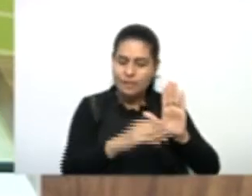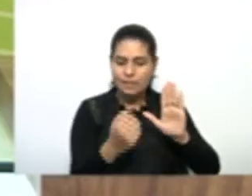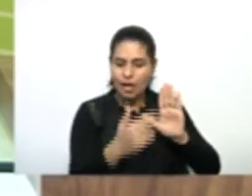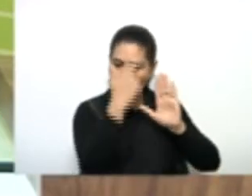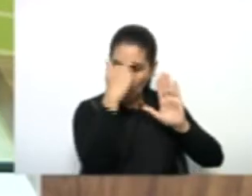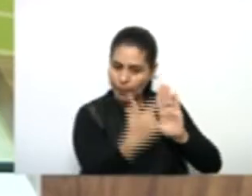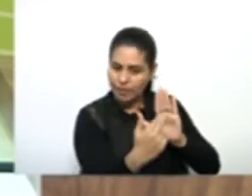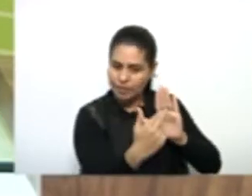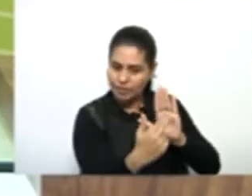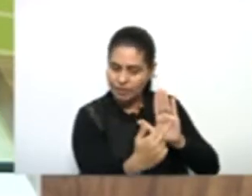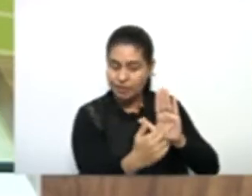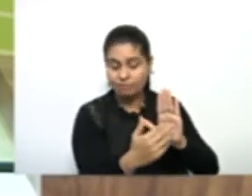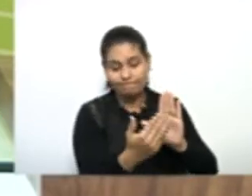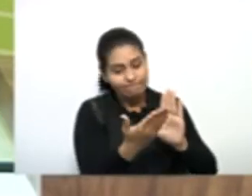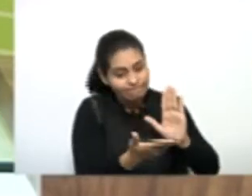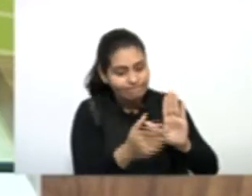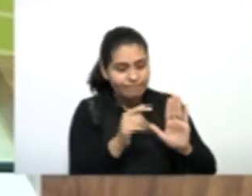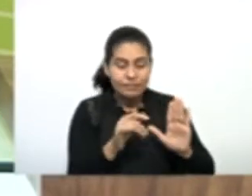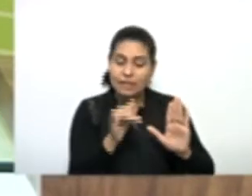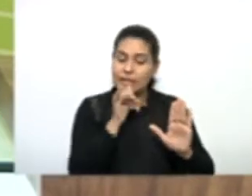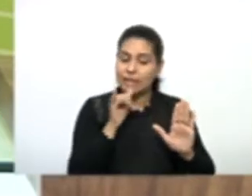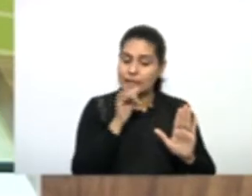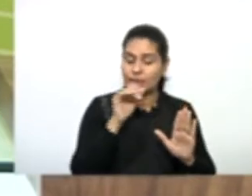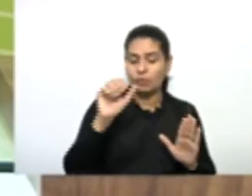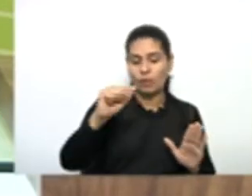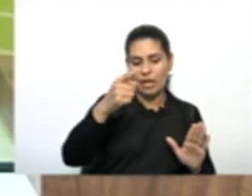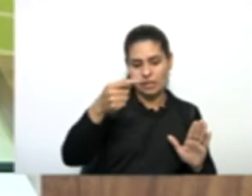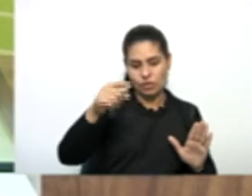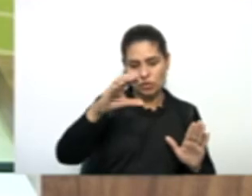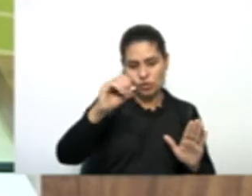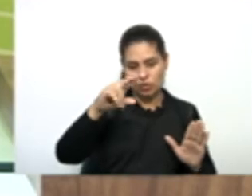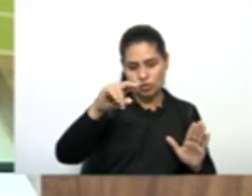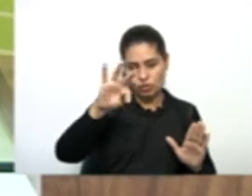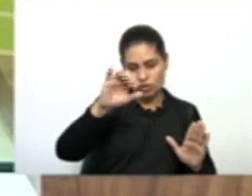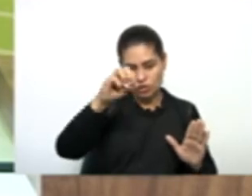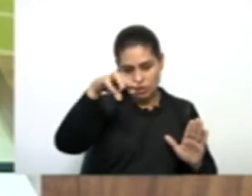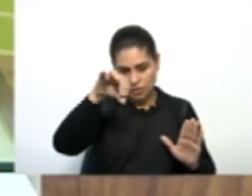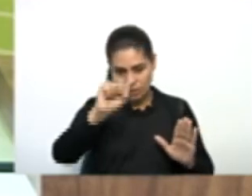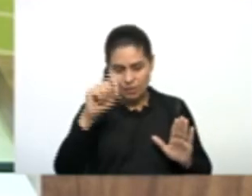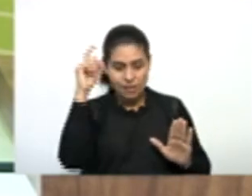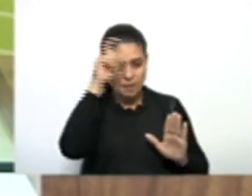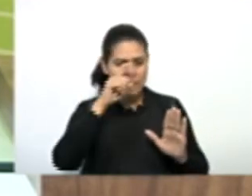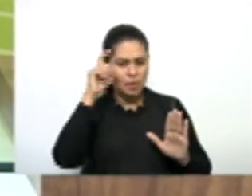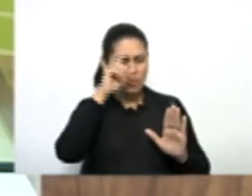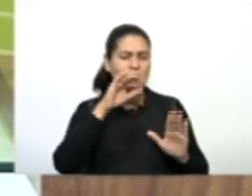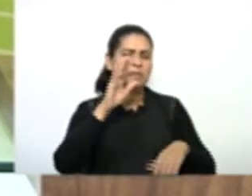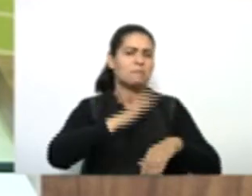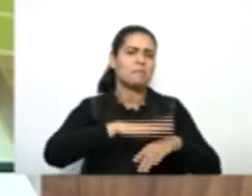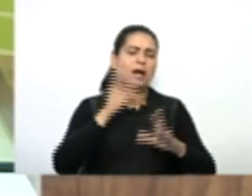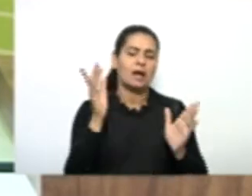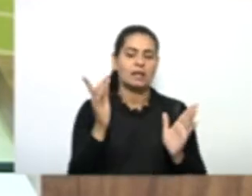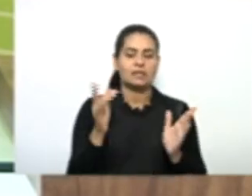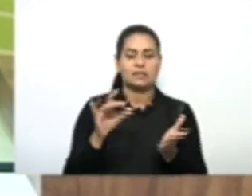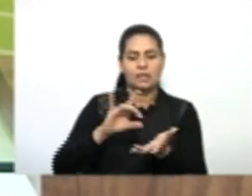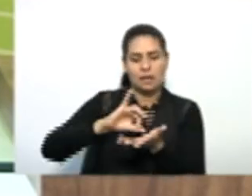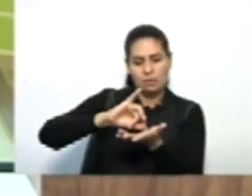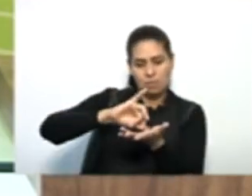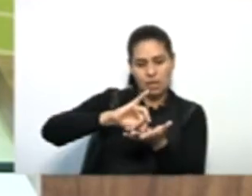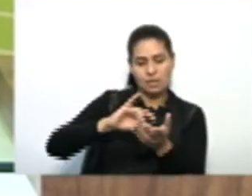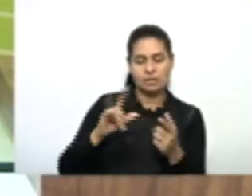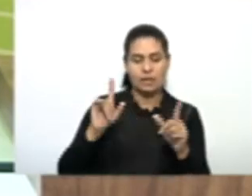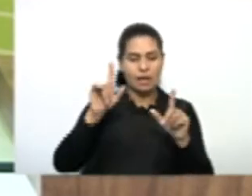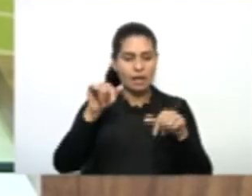vão segui-las. No exemplo dos acionistas, a principal preocupação dos acionistas quanto às empresas SA, de sociedade